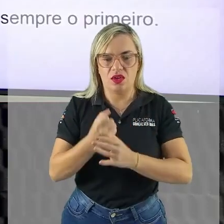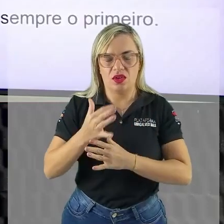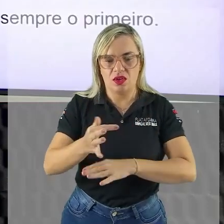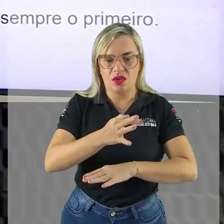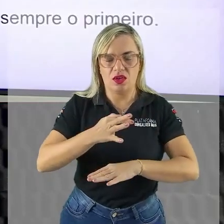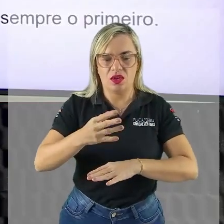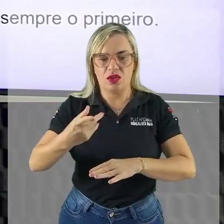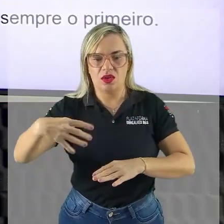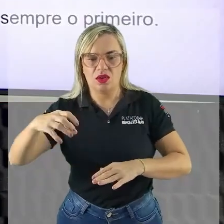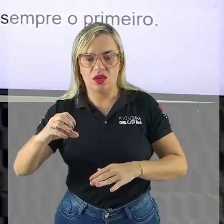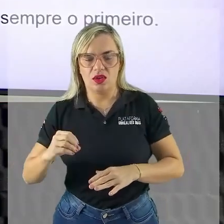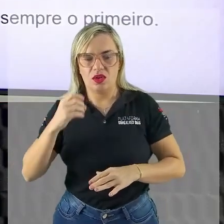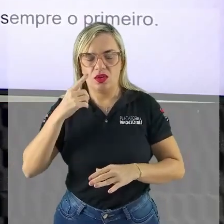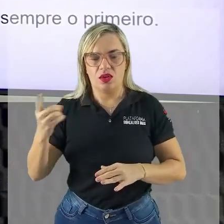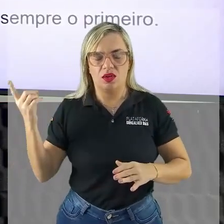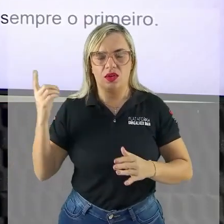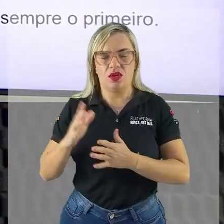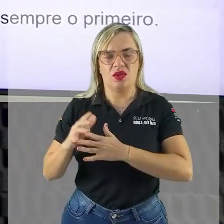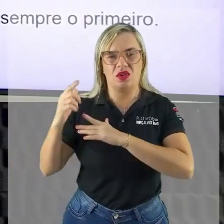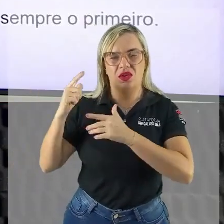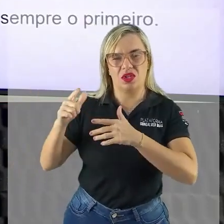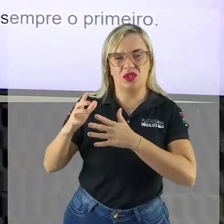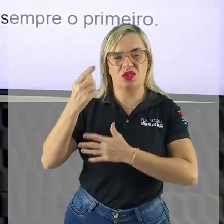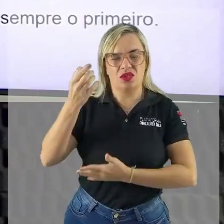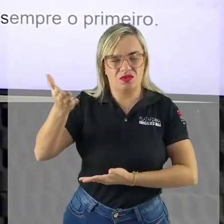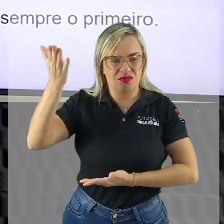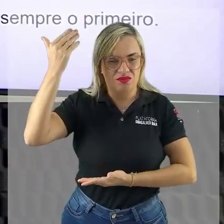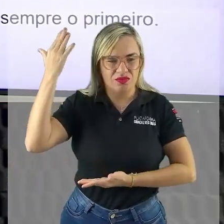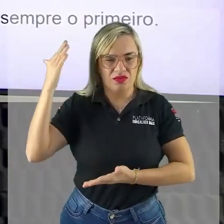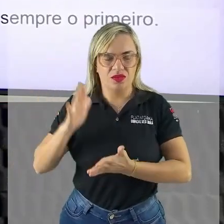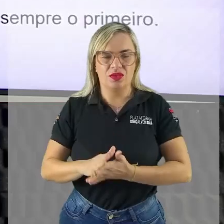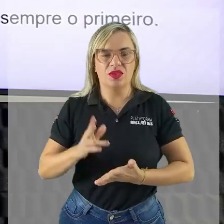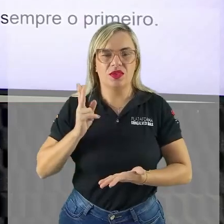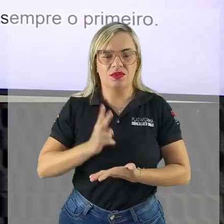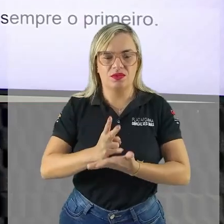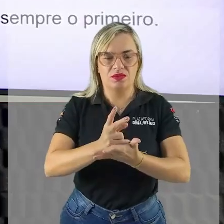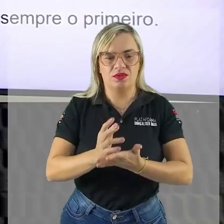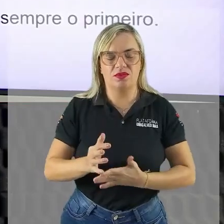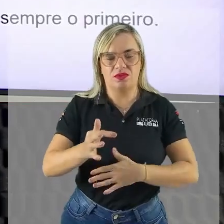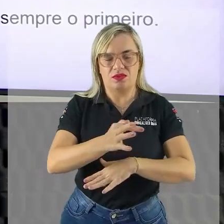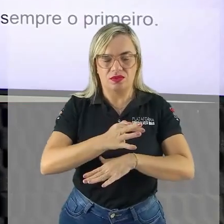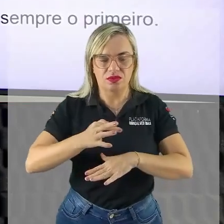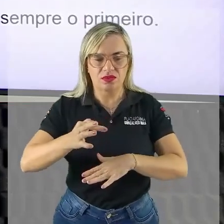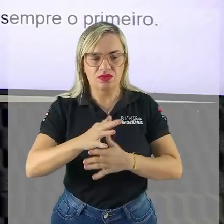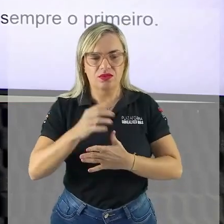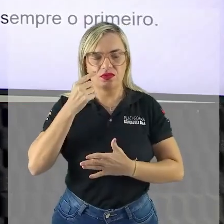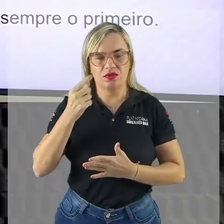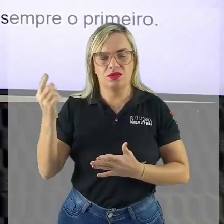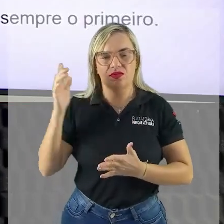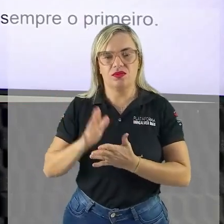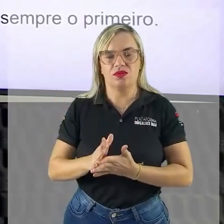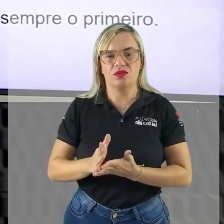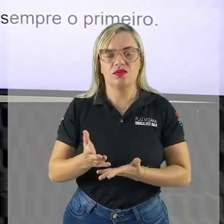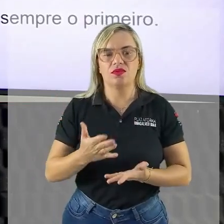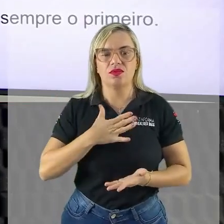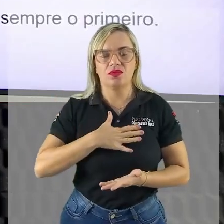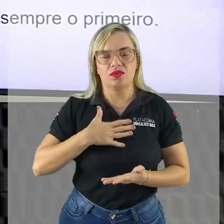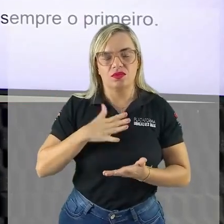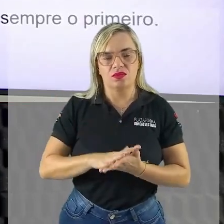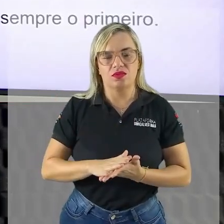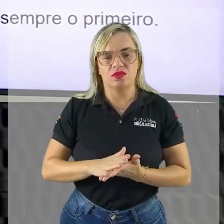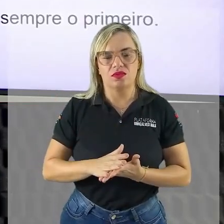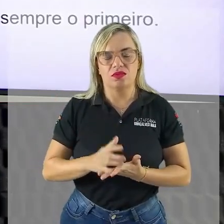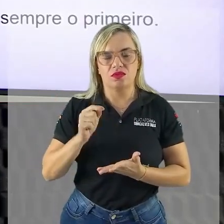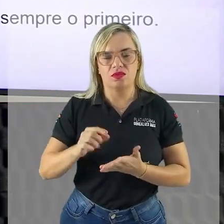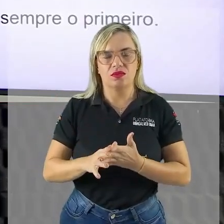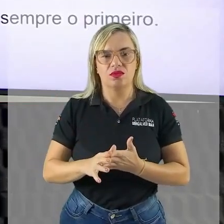e o culto, o rebuscado demais, prefira sempre o primeiro, ou seja, prefira de preferência